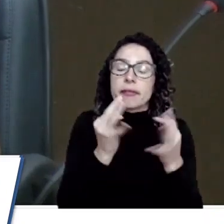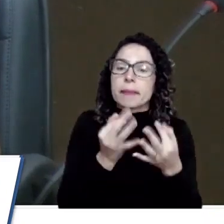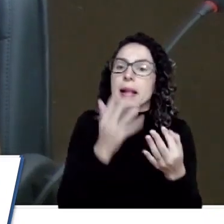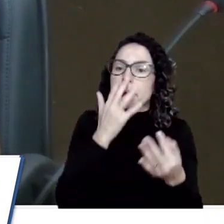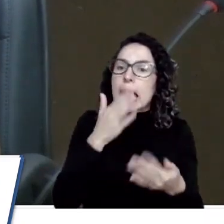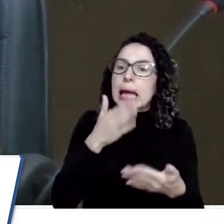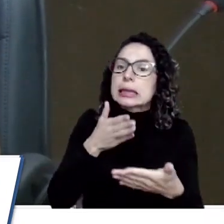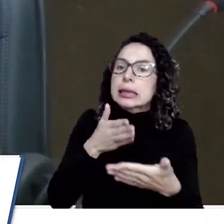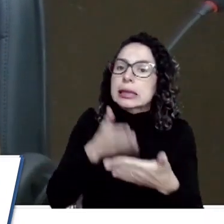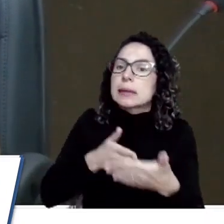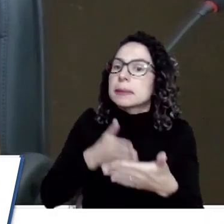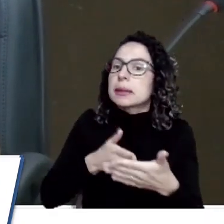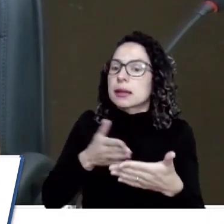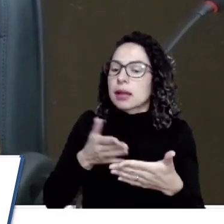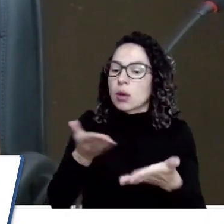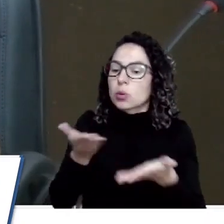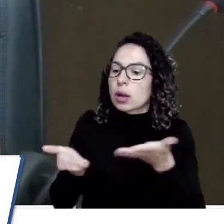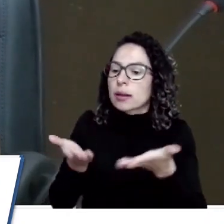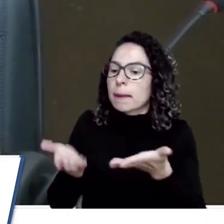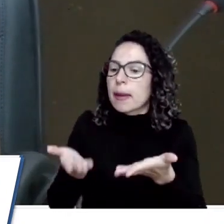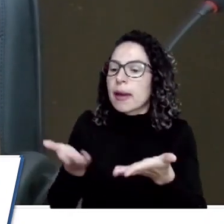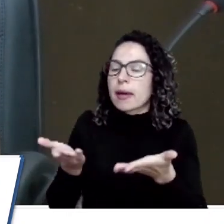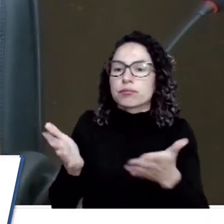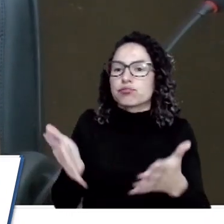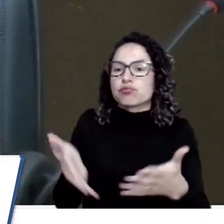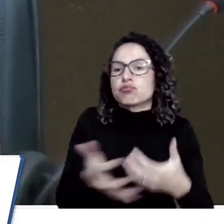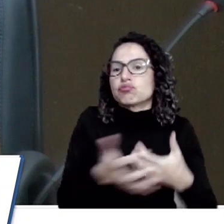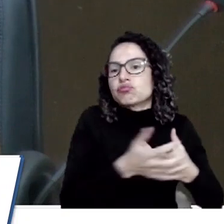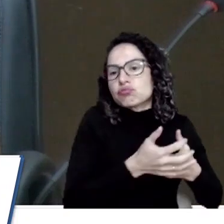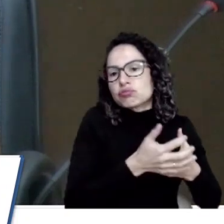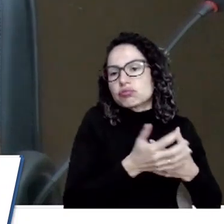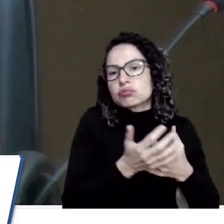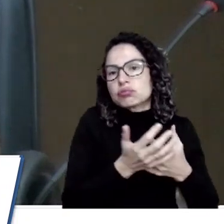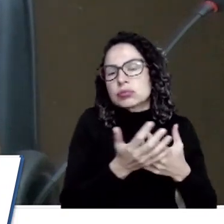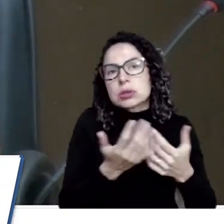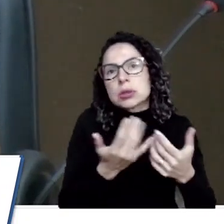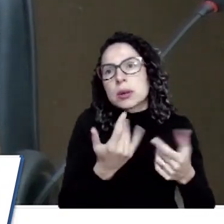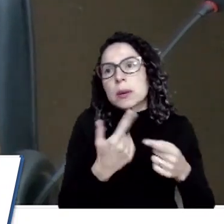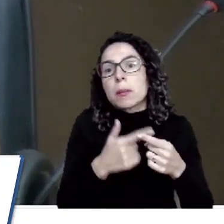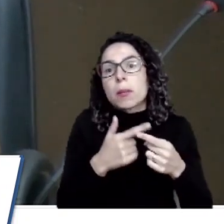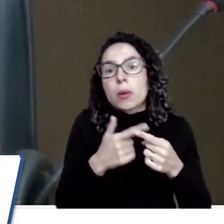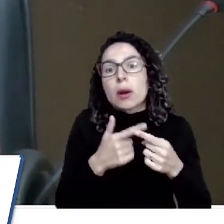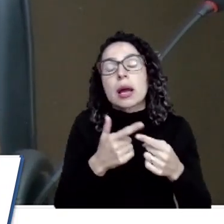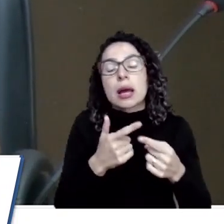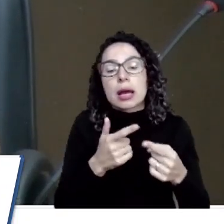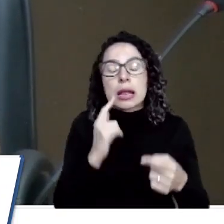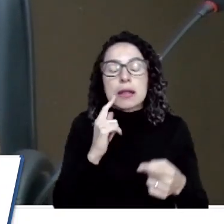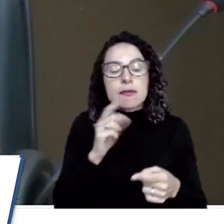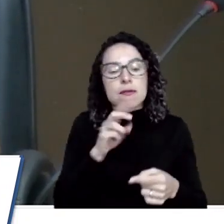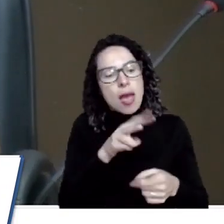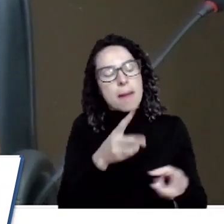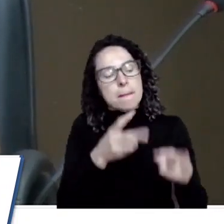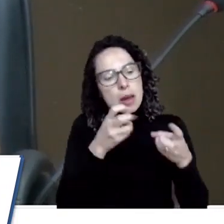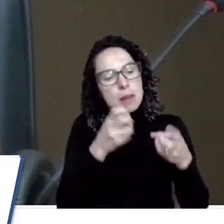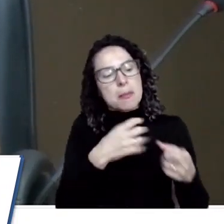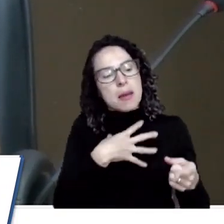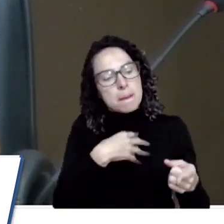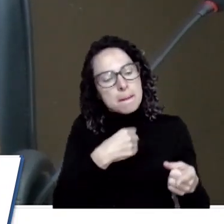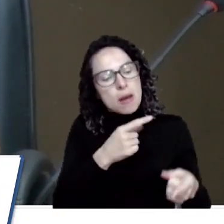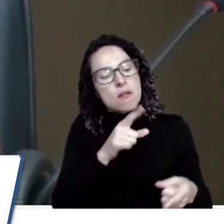tratamento de uma criança com espectro autista na questão de reconhecer que aquela criança está